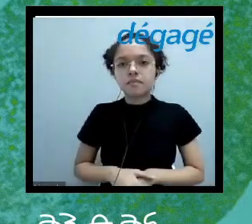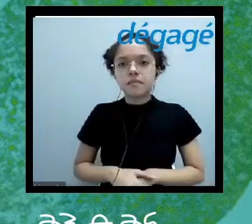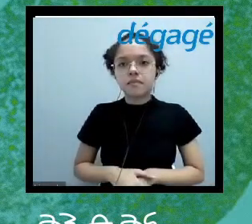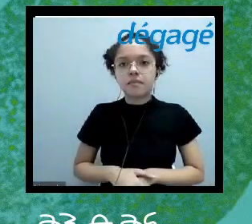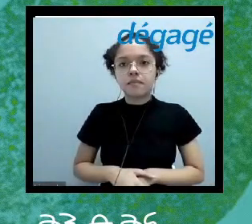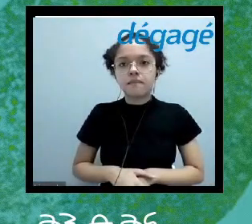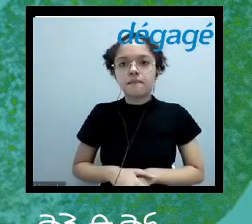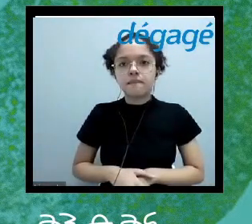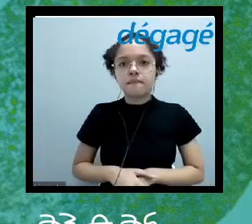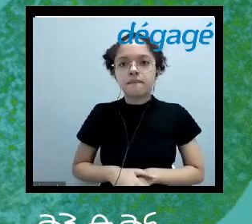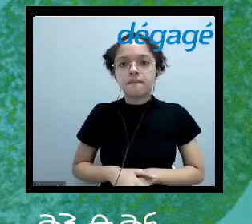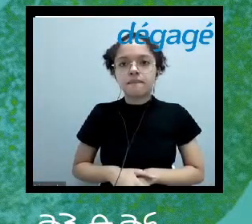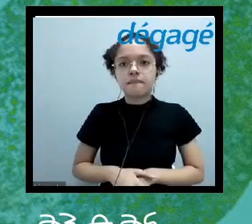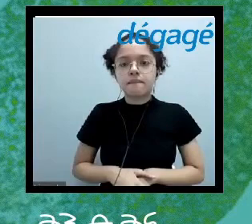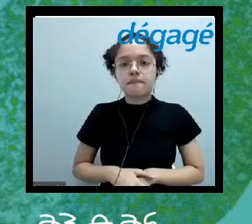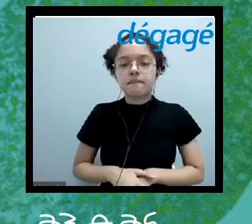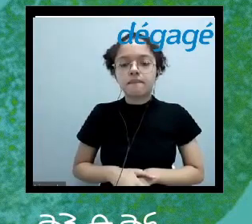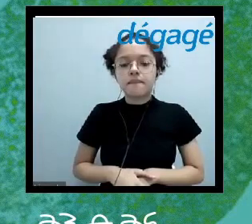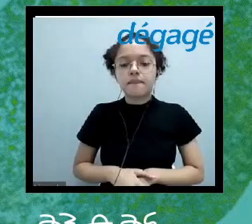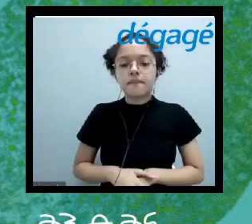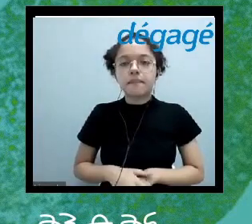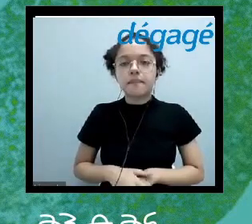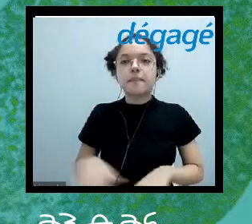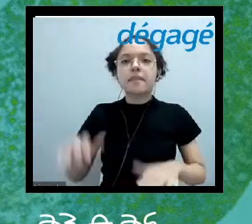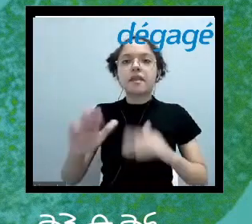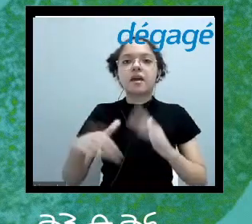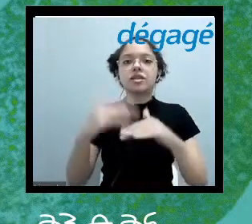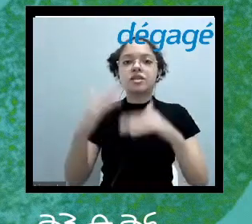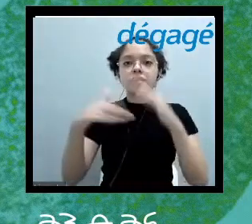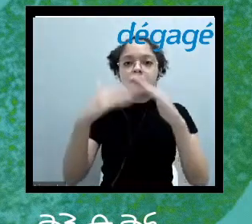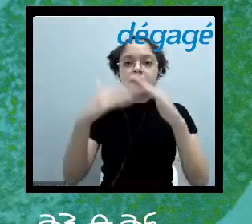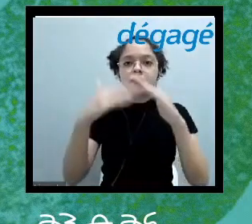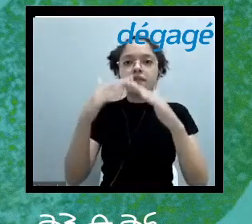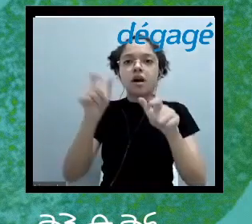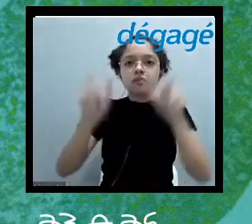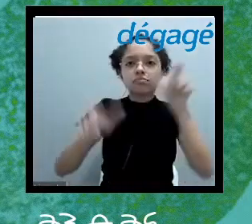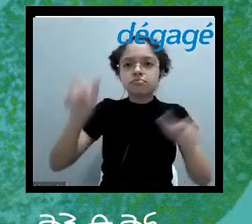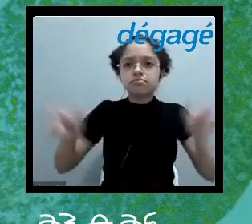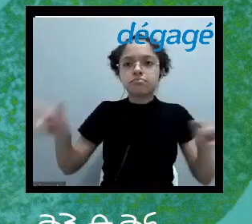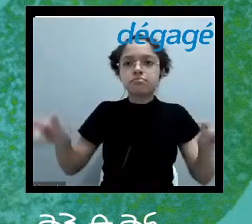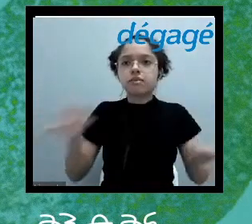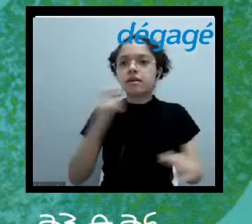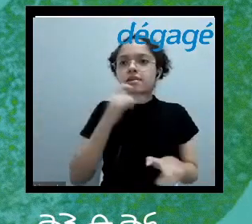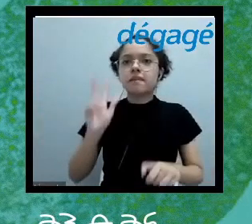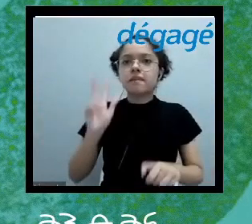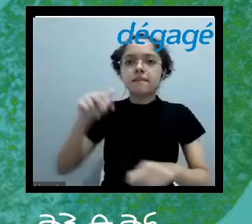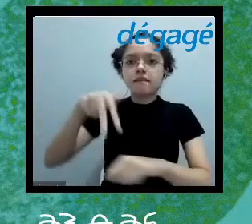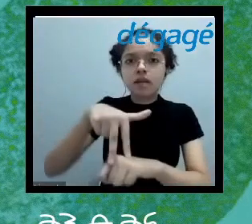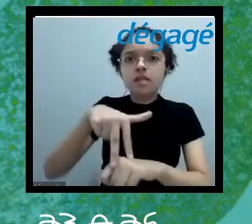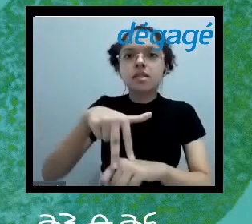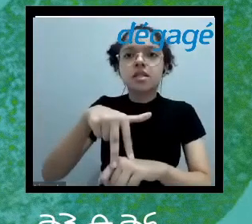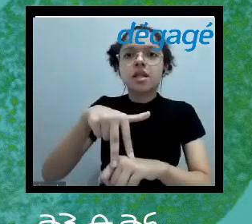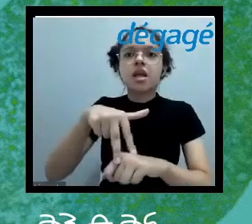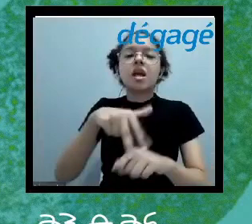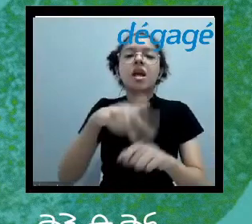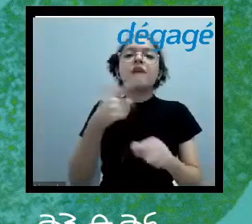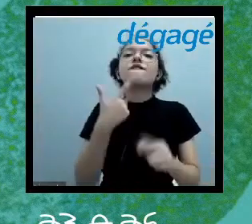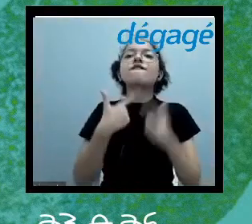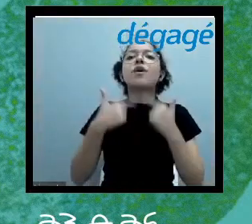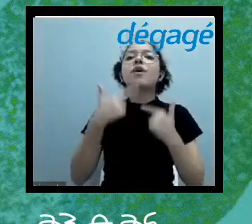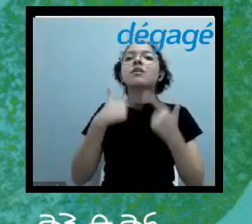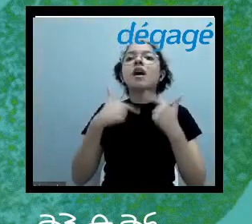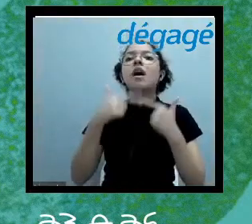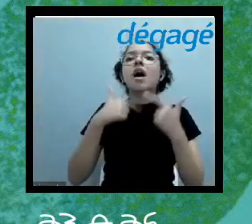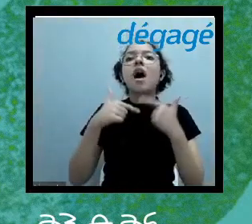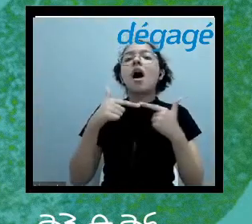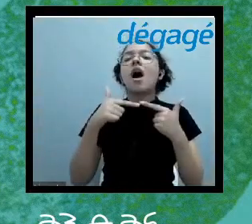tem uma energia legal nisso, de ignição, assim, vou fazer. É como se fosse isso. Eu lembro que quando eu comecei, eu tinha mais esse vou fazer.